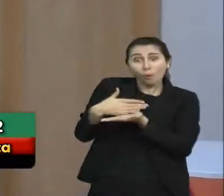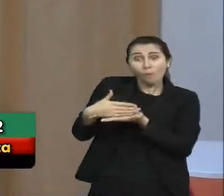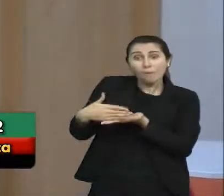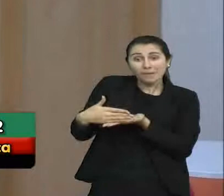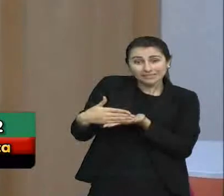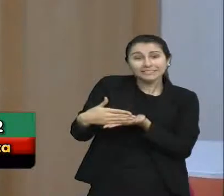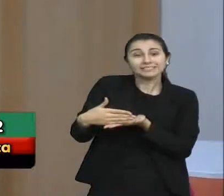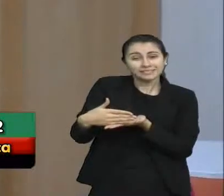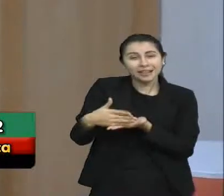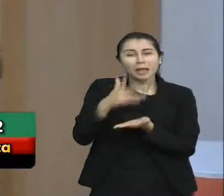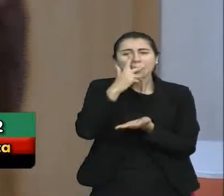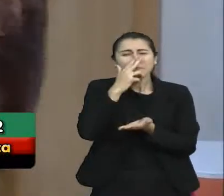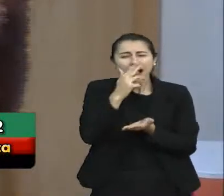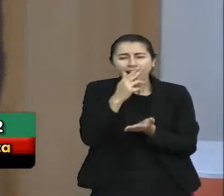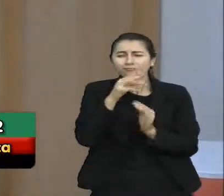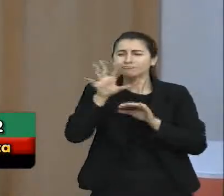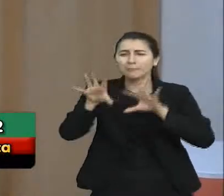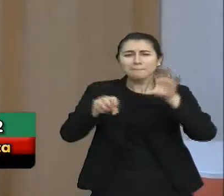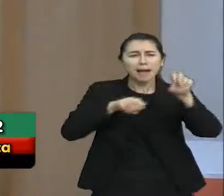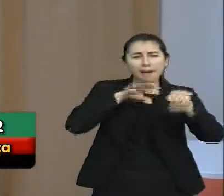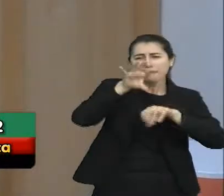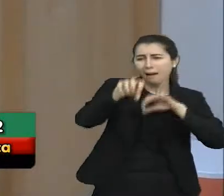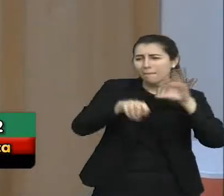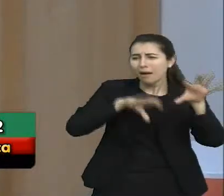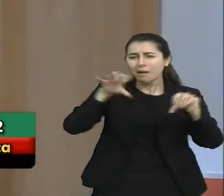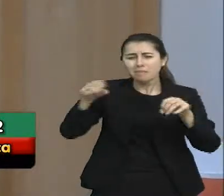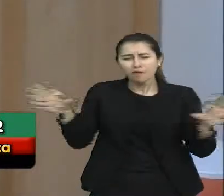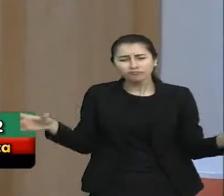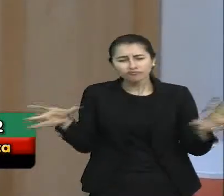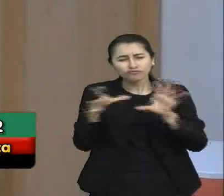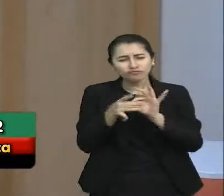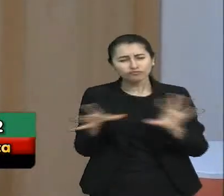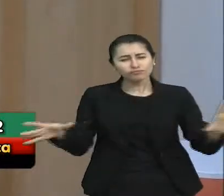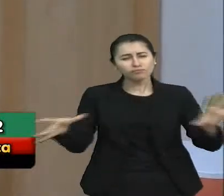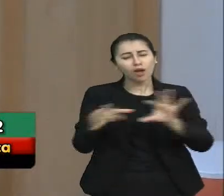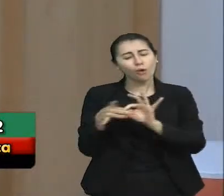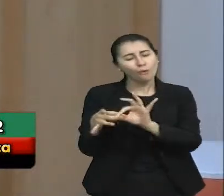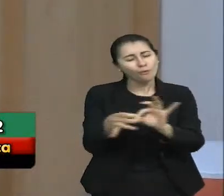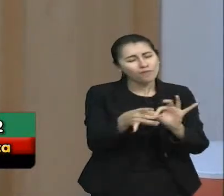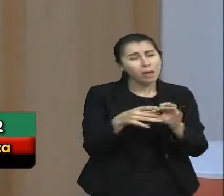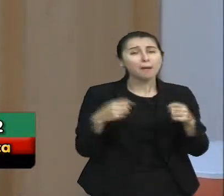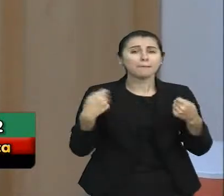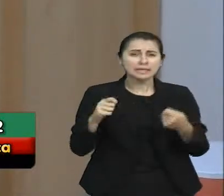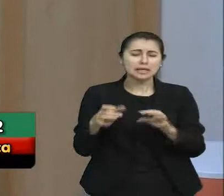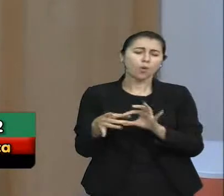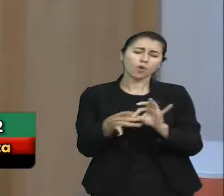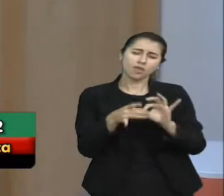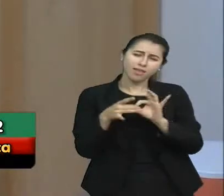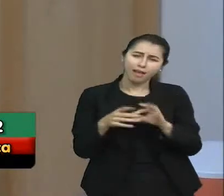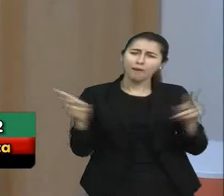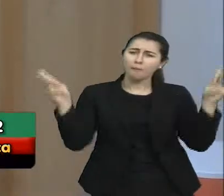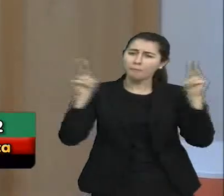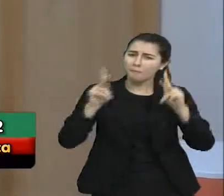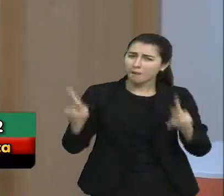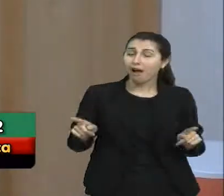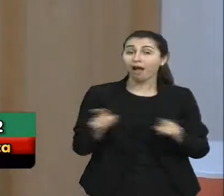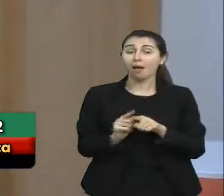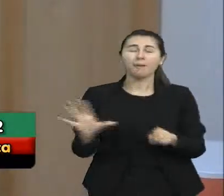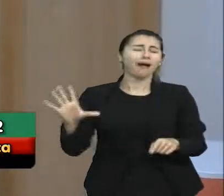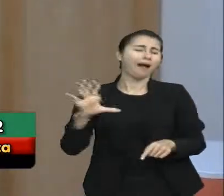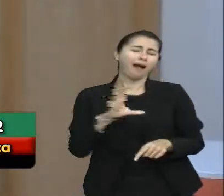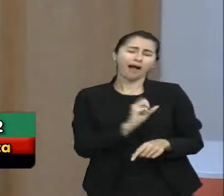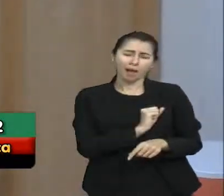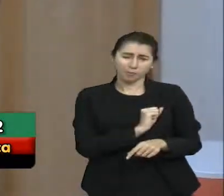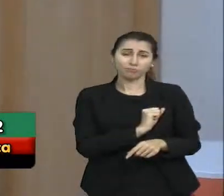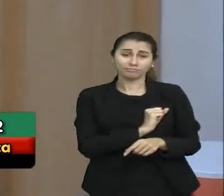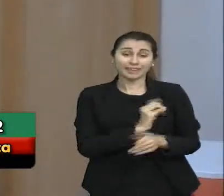que está abraçando, né, que nós precisamos de união, de paz, amor, que, no momento,